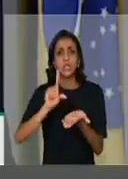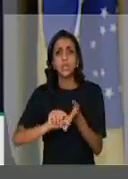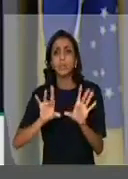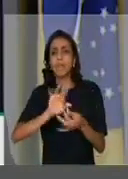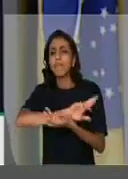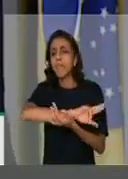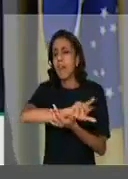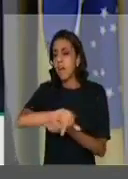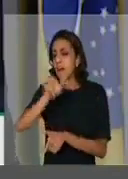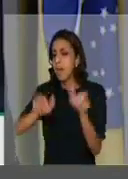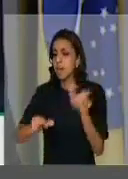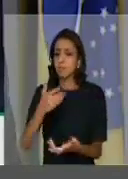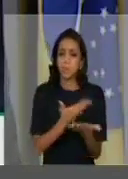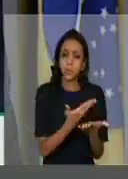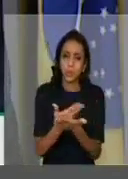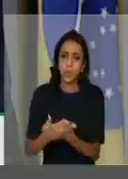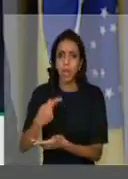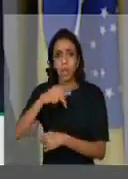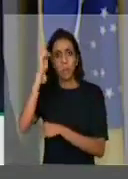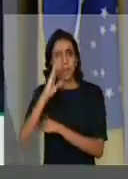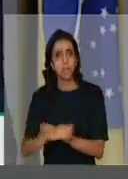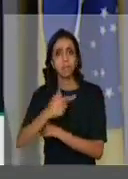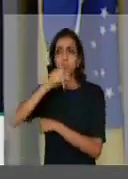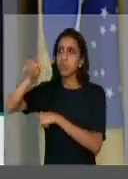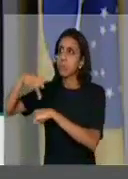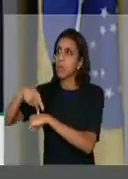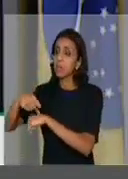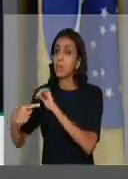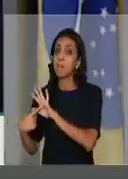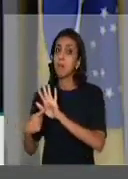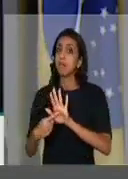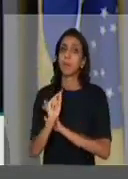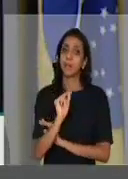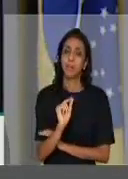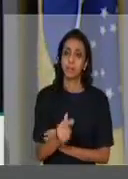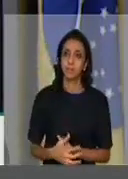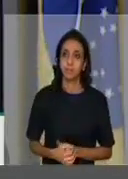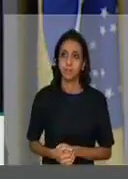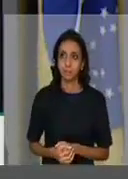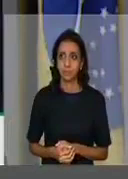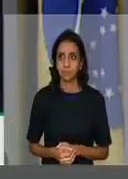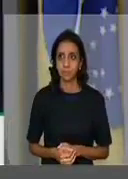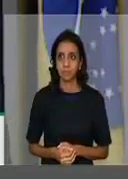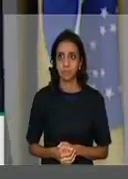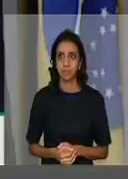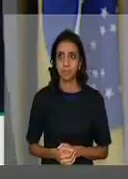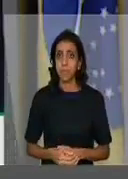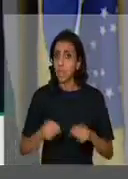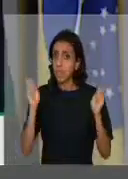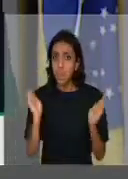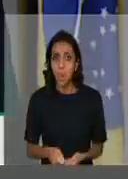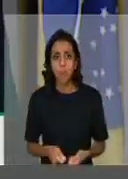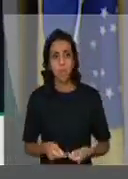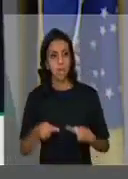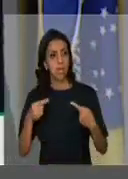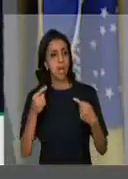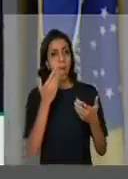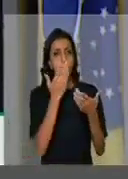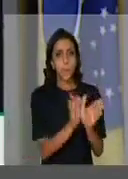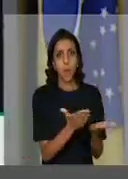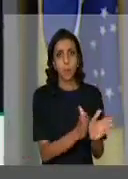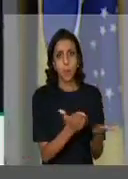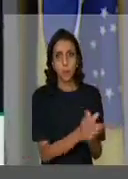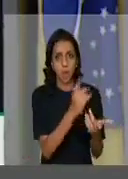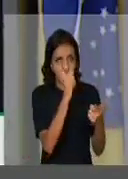de estudiosos nacional e internacional, apontam: não há combate à pobreza e à